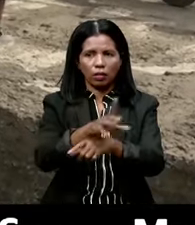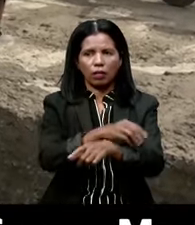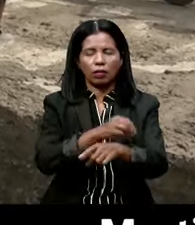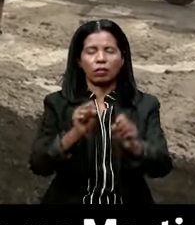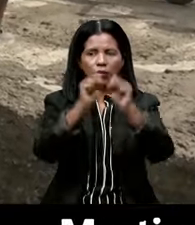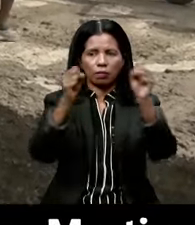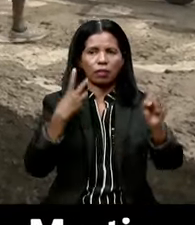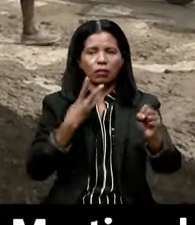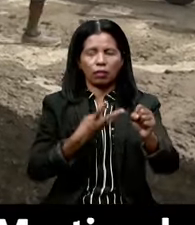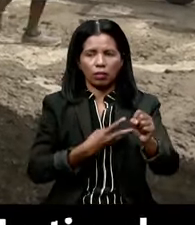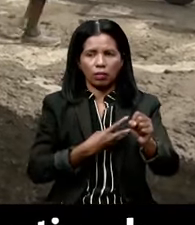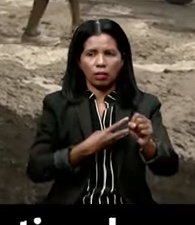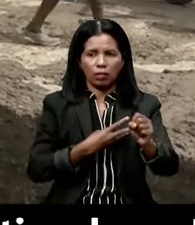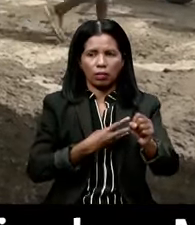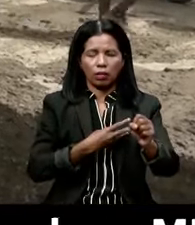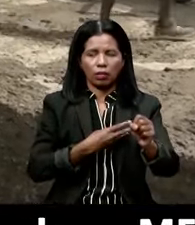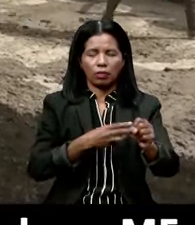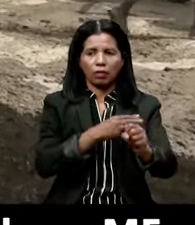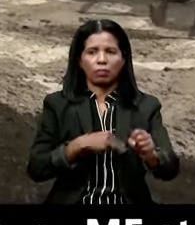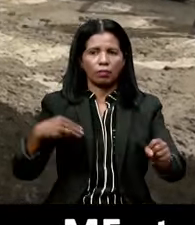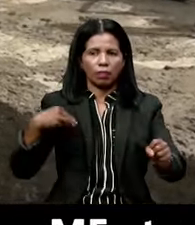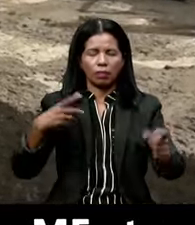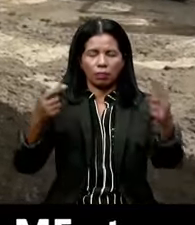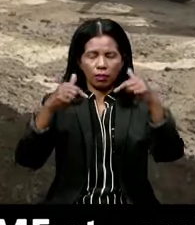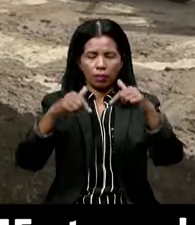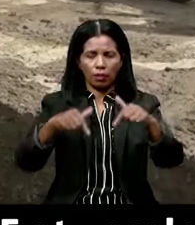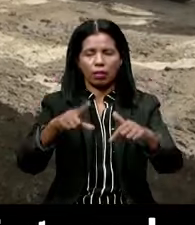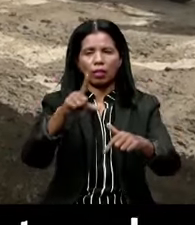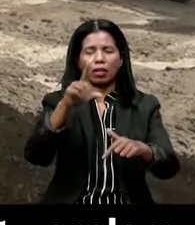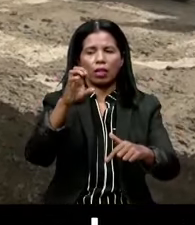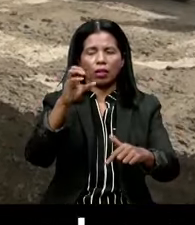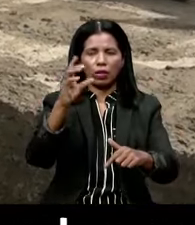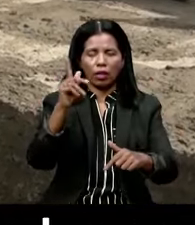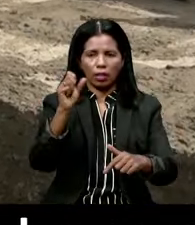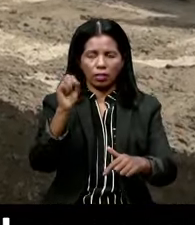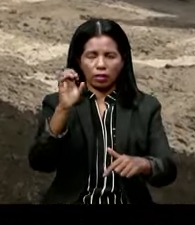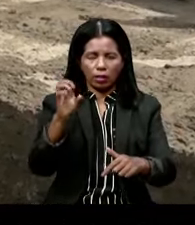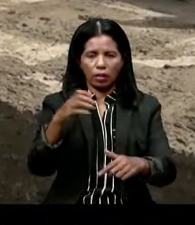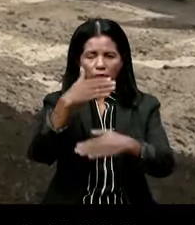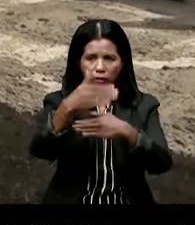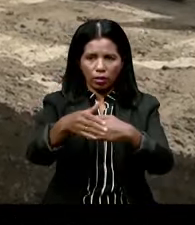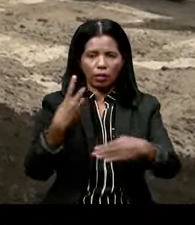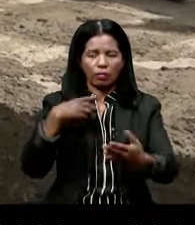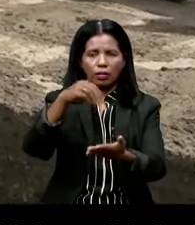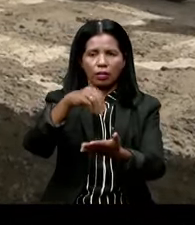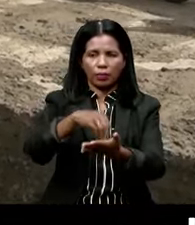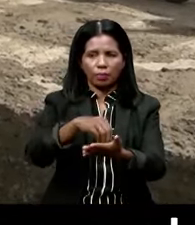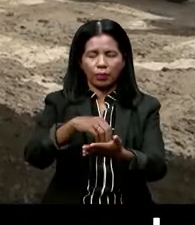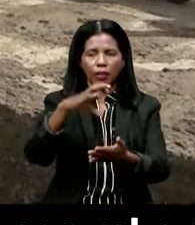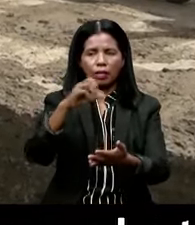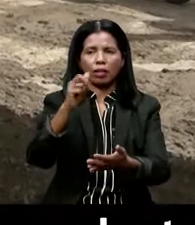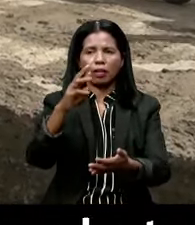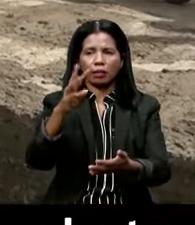sabune a mis biscos usi madre niene agora mai tele kasni oin a nebe a mis e monta tan fal batre kerne